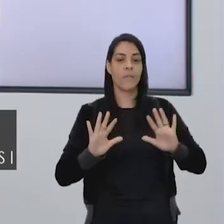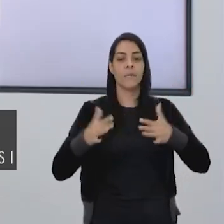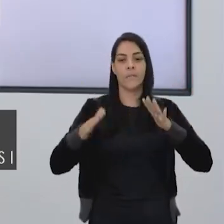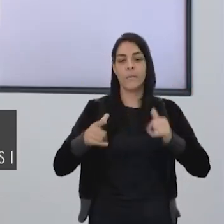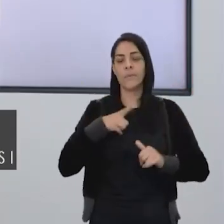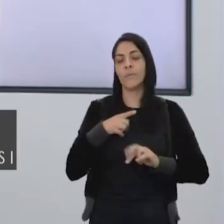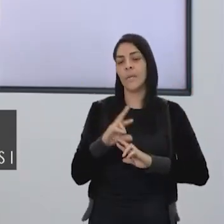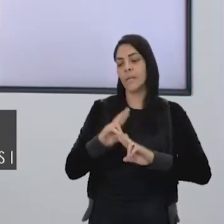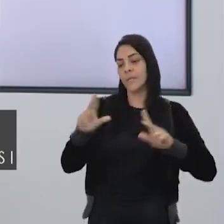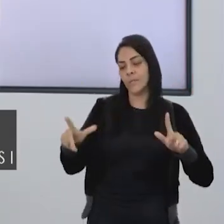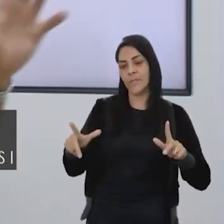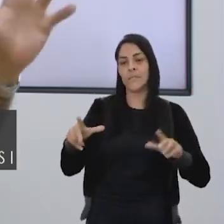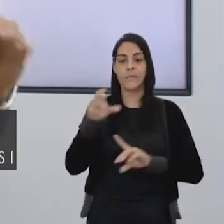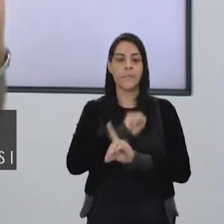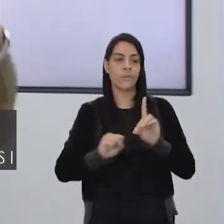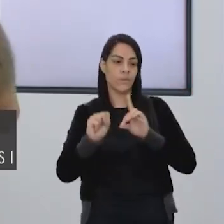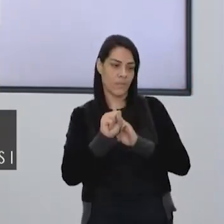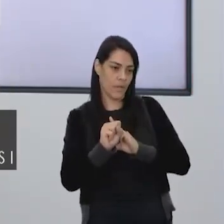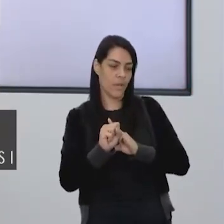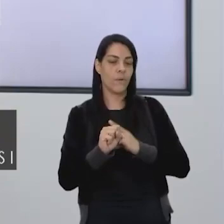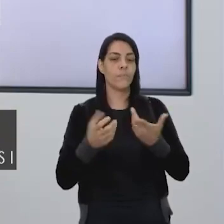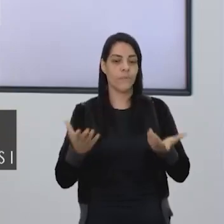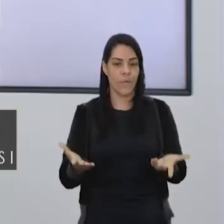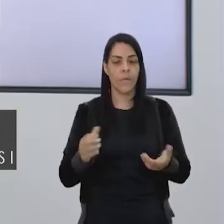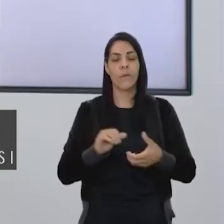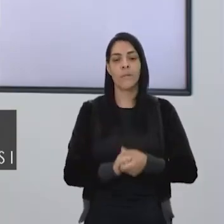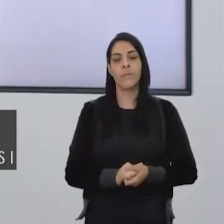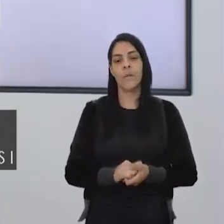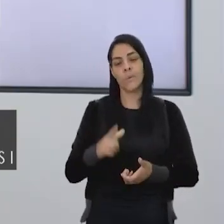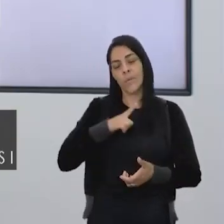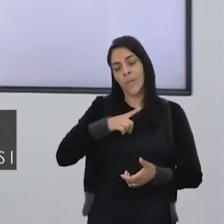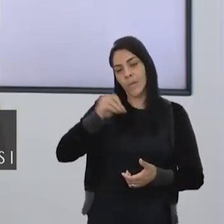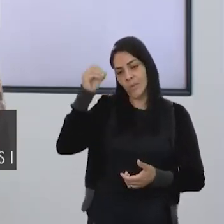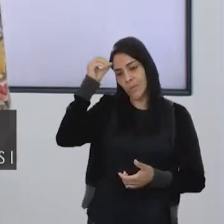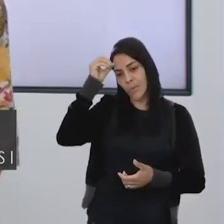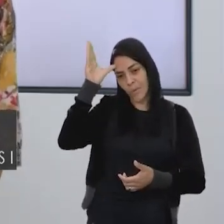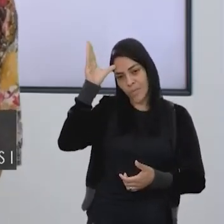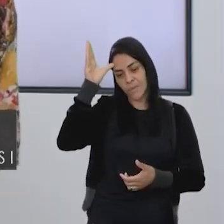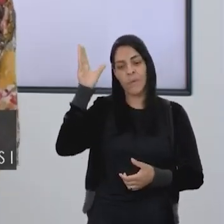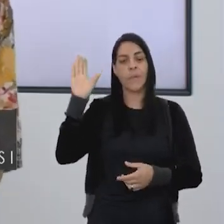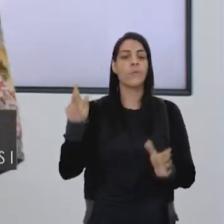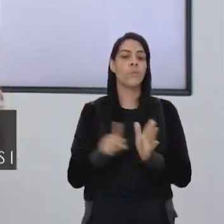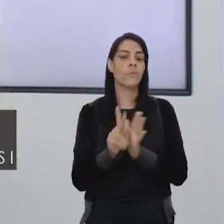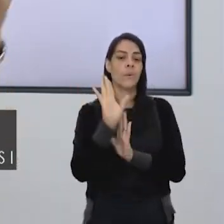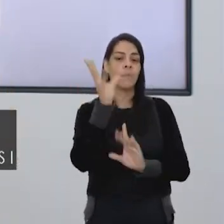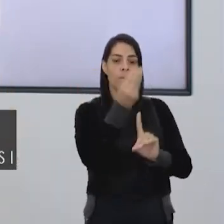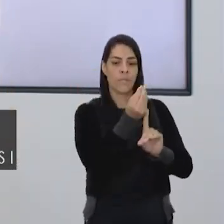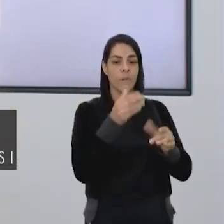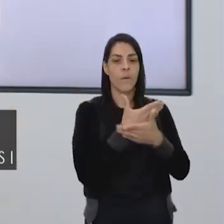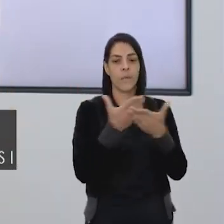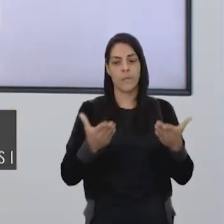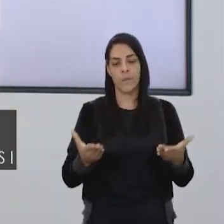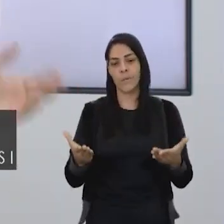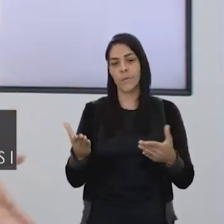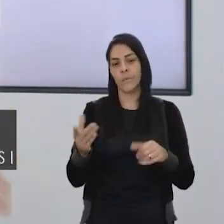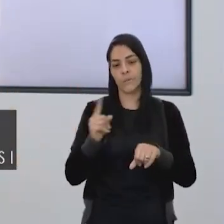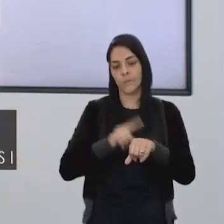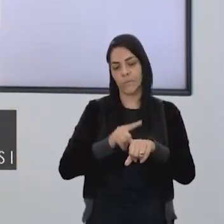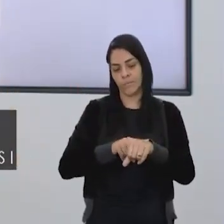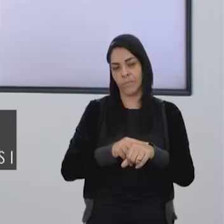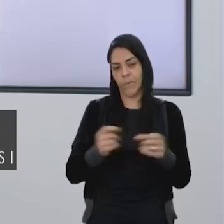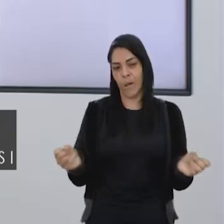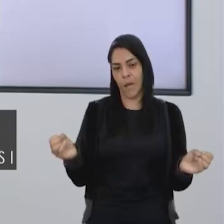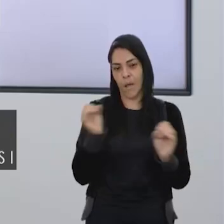essas diferenciações sociais no que tange ao conhecimento artístico. Nosso tempo está acabando, essa aula